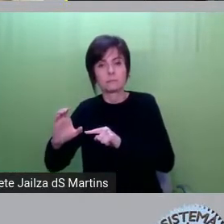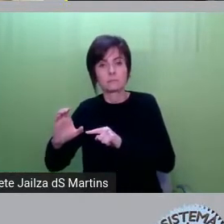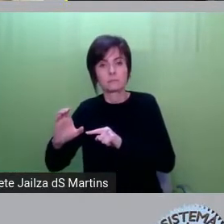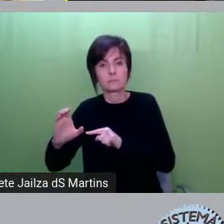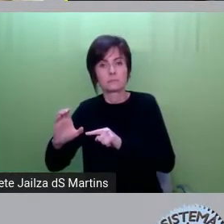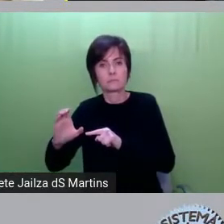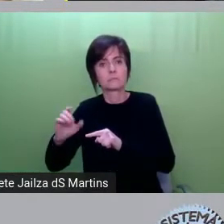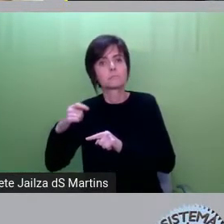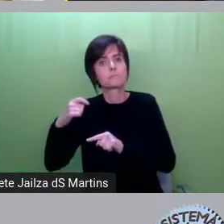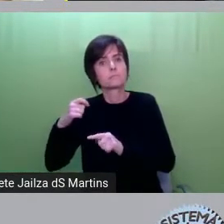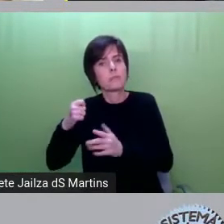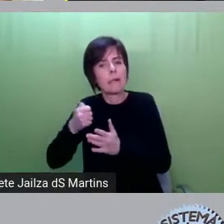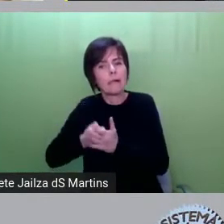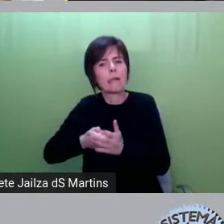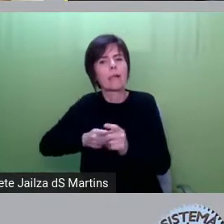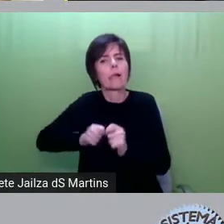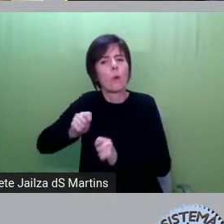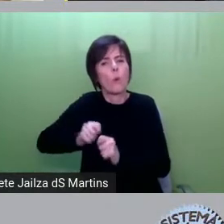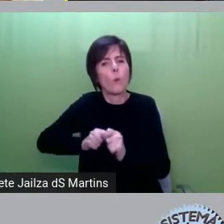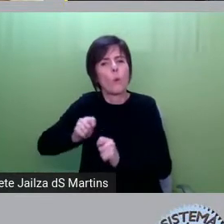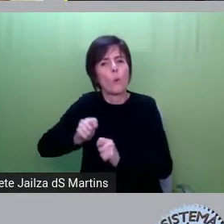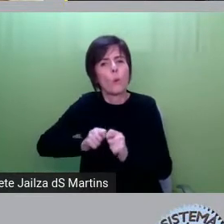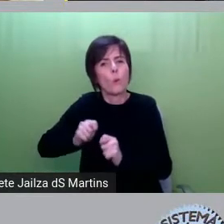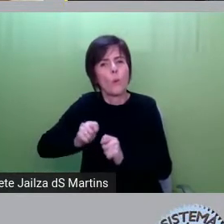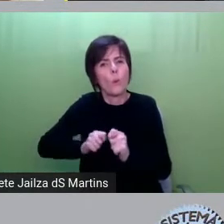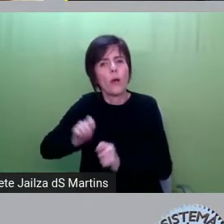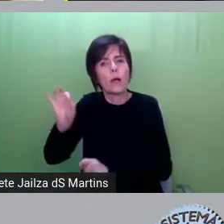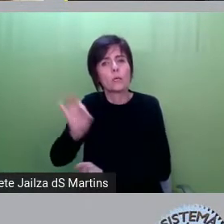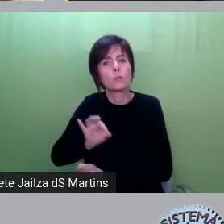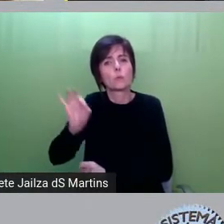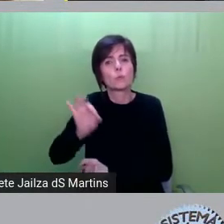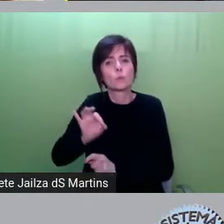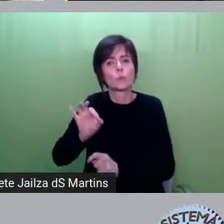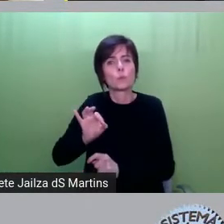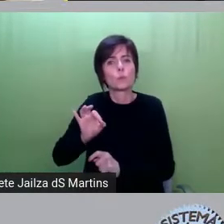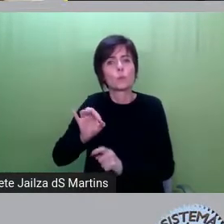tem tentado controlar essa taxa de câmbio,